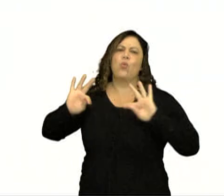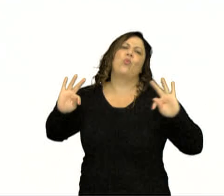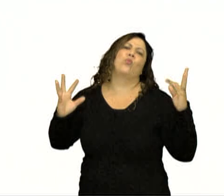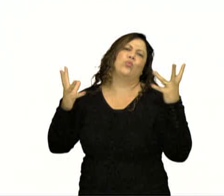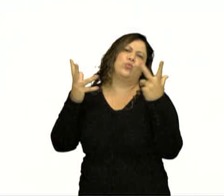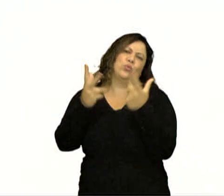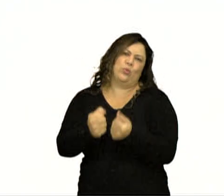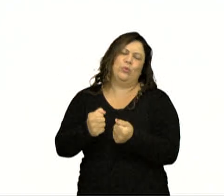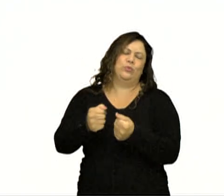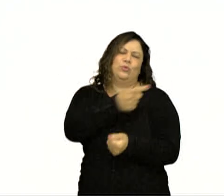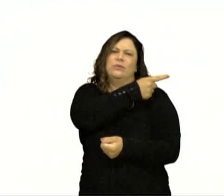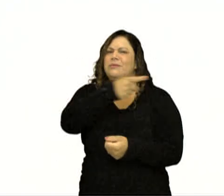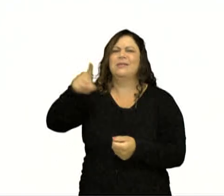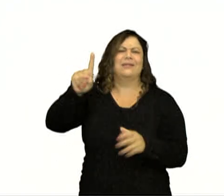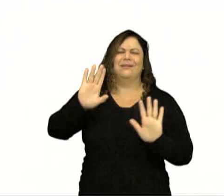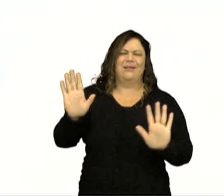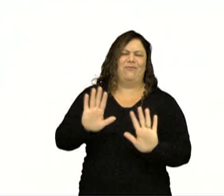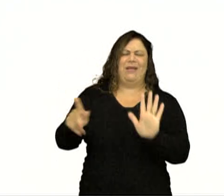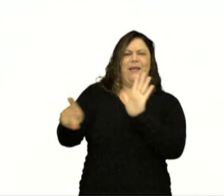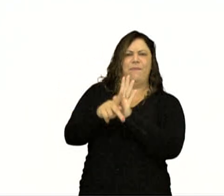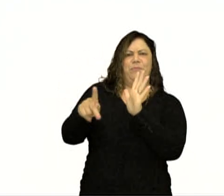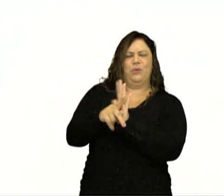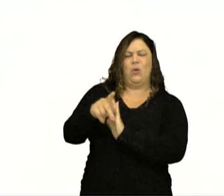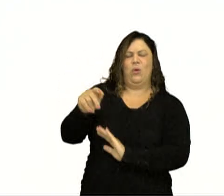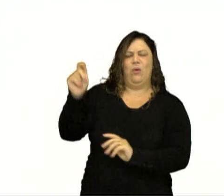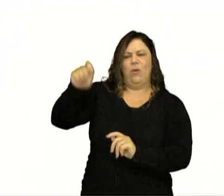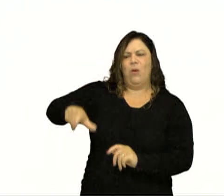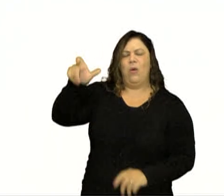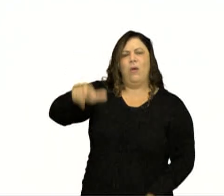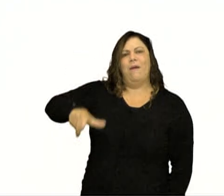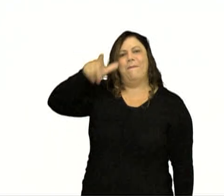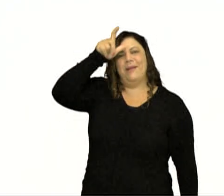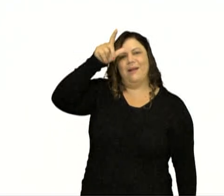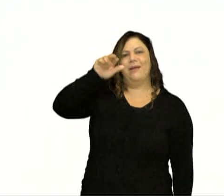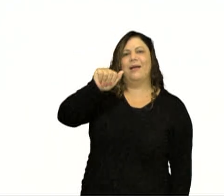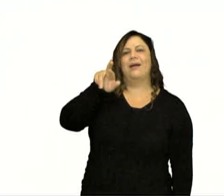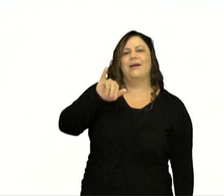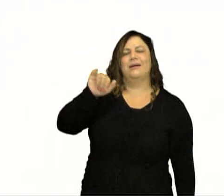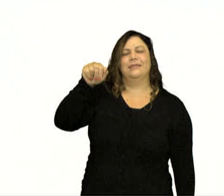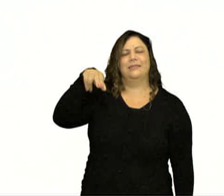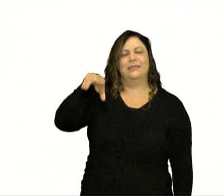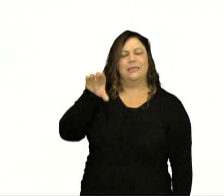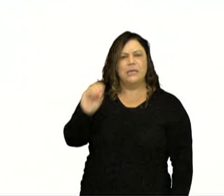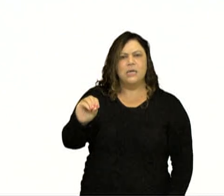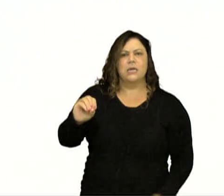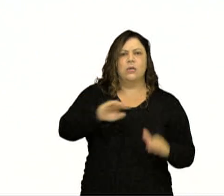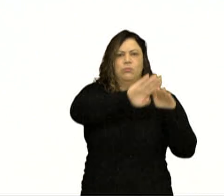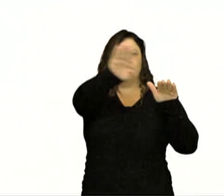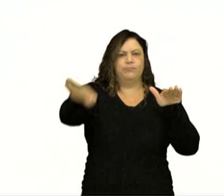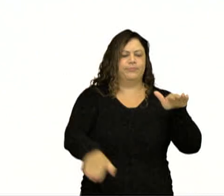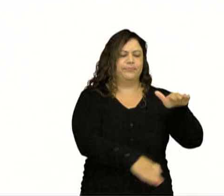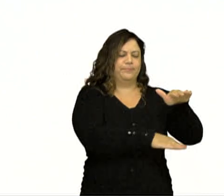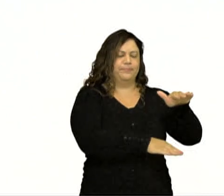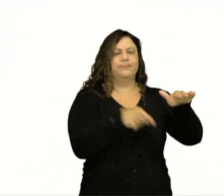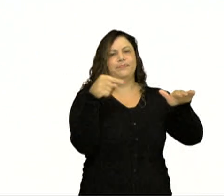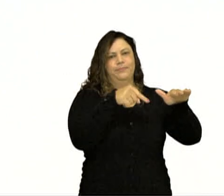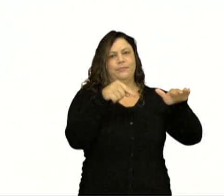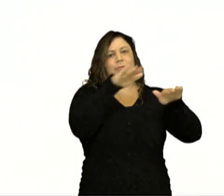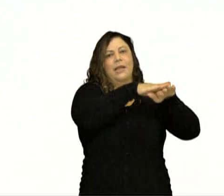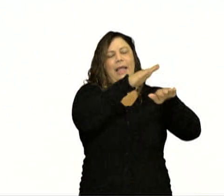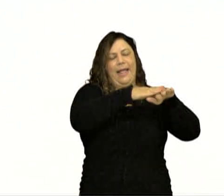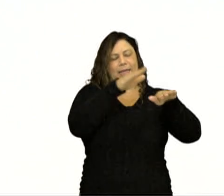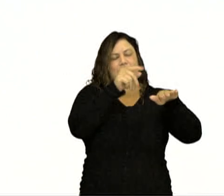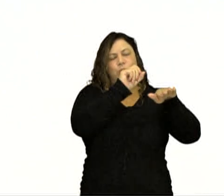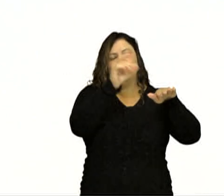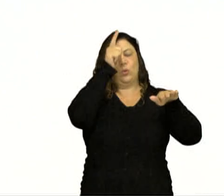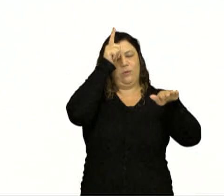não arianos. Todo mundo que não fosse ariano era um inimigo. Era considerado racialmente inferior. Só os alemães eram